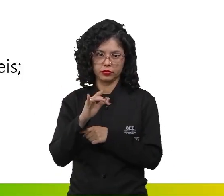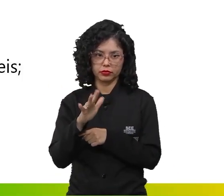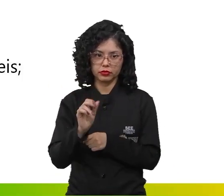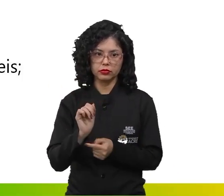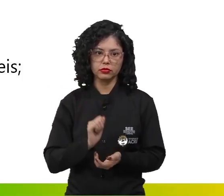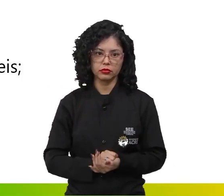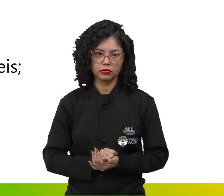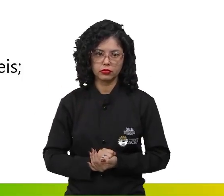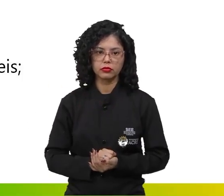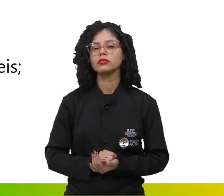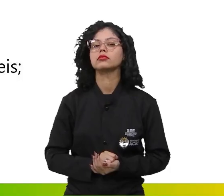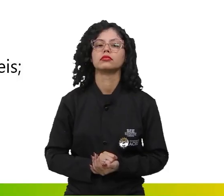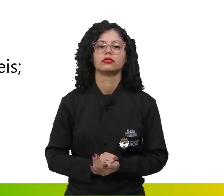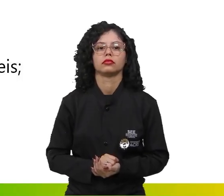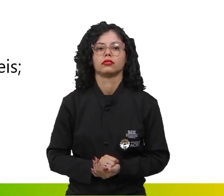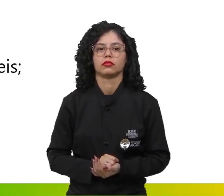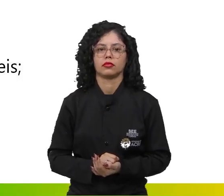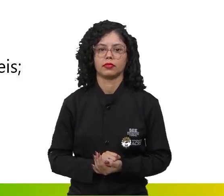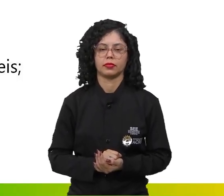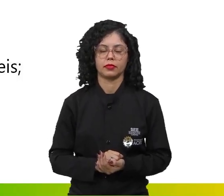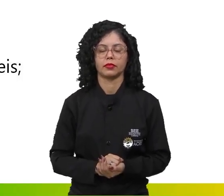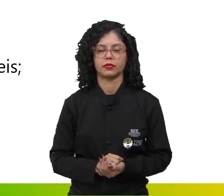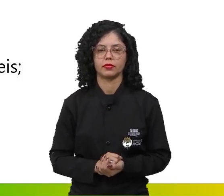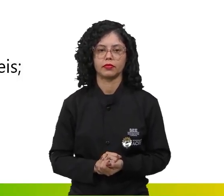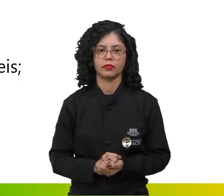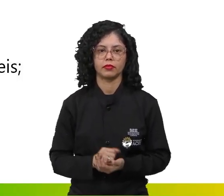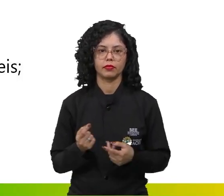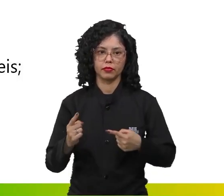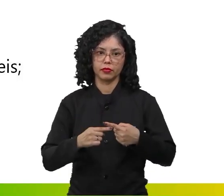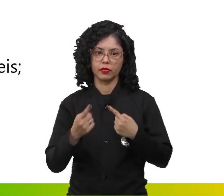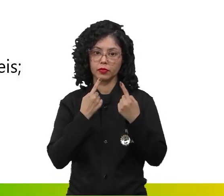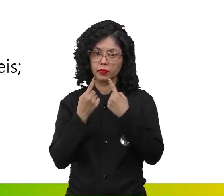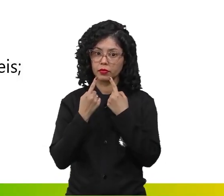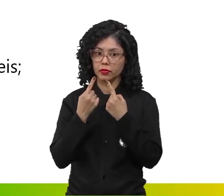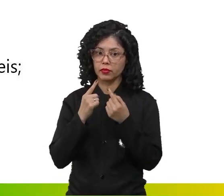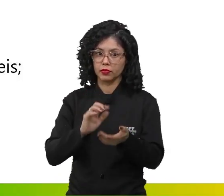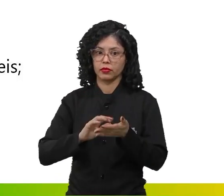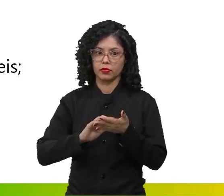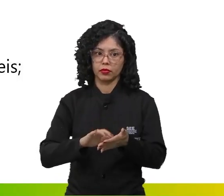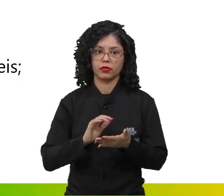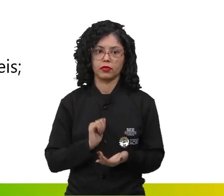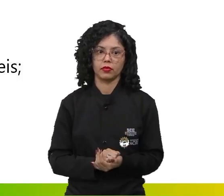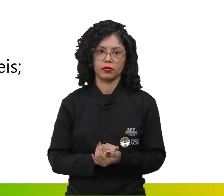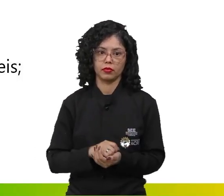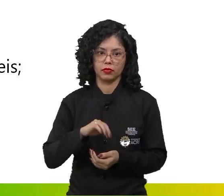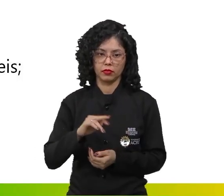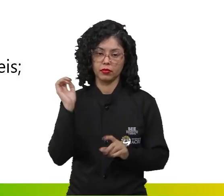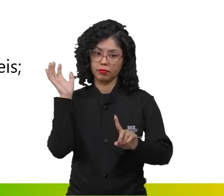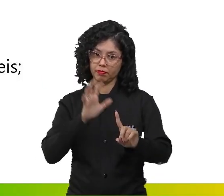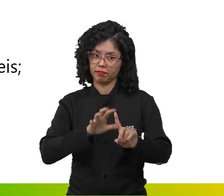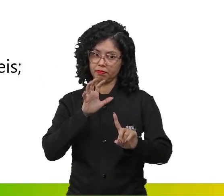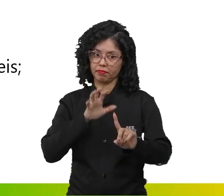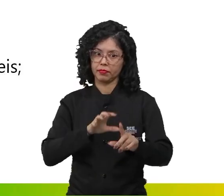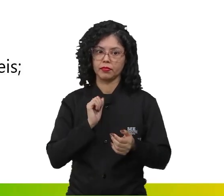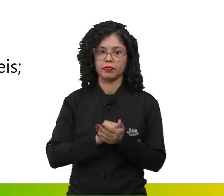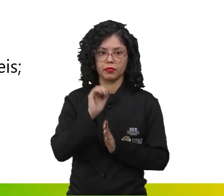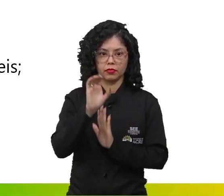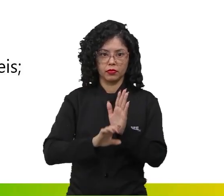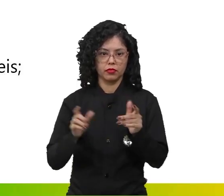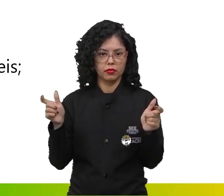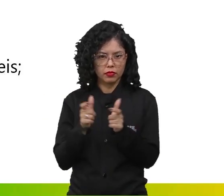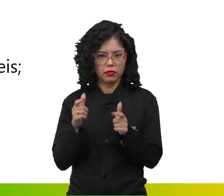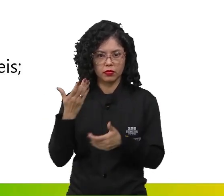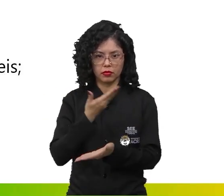viralização. O que são essas estratégias? Né? O efeito boca a boca digital, o marketing de influência,